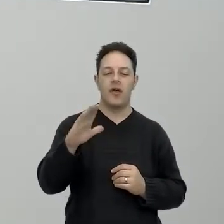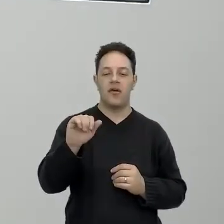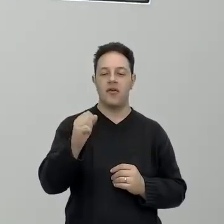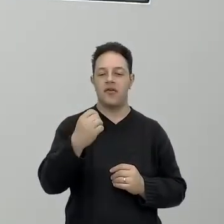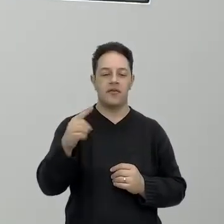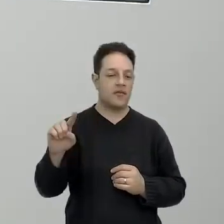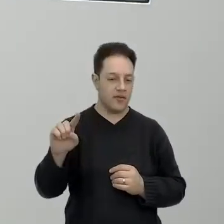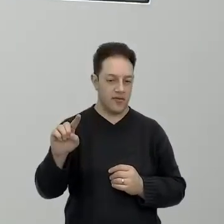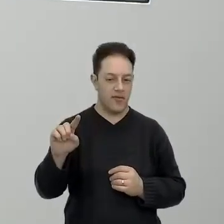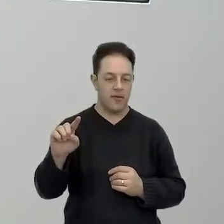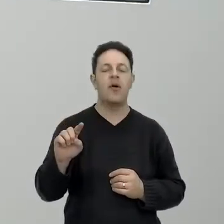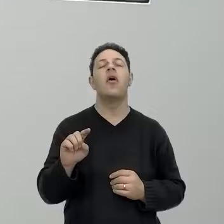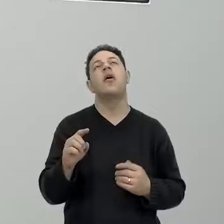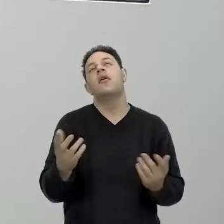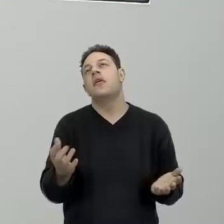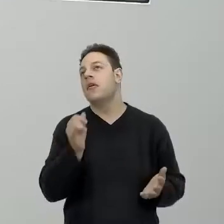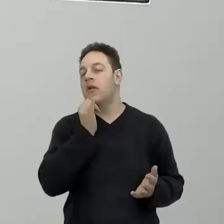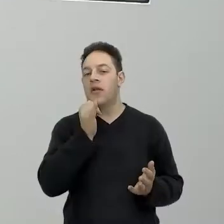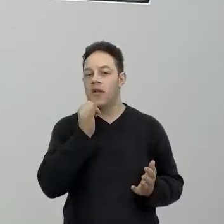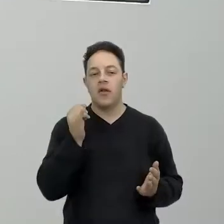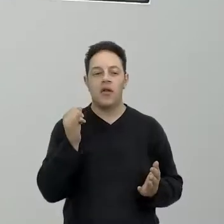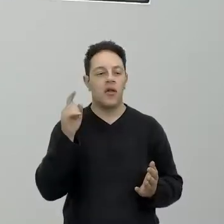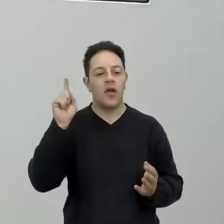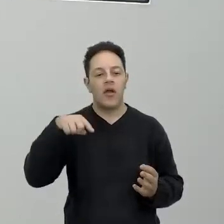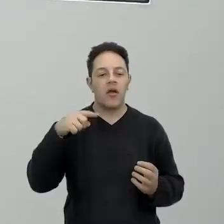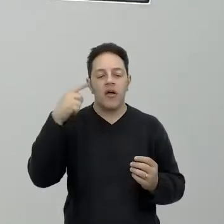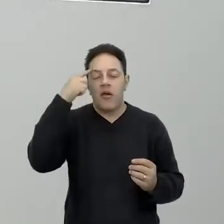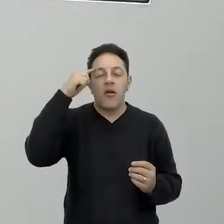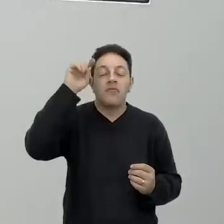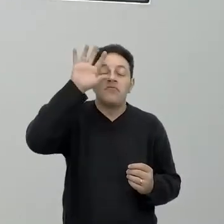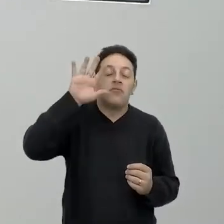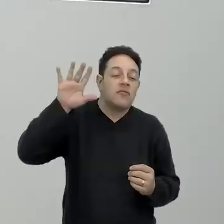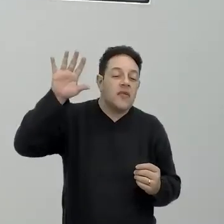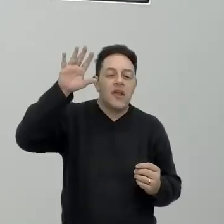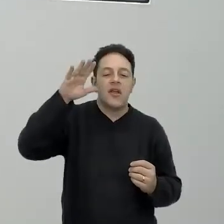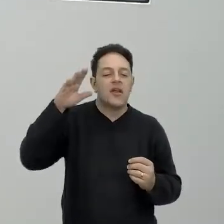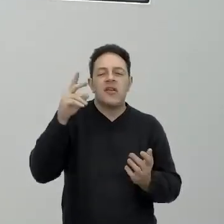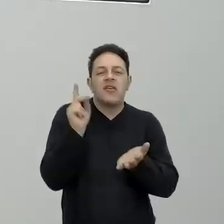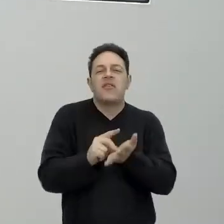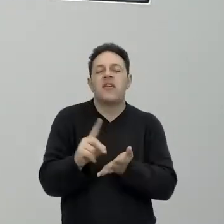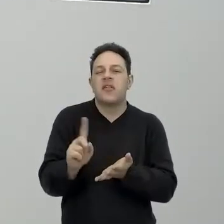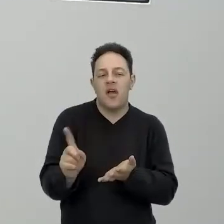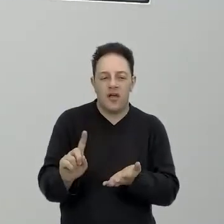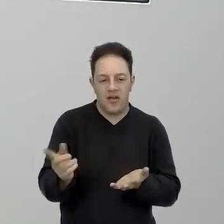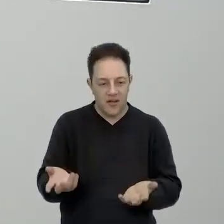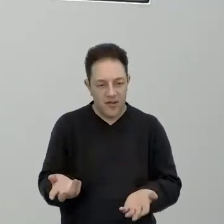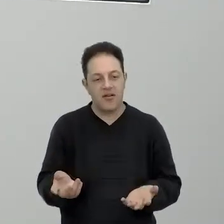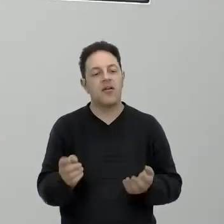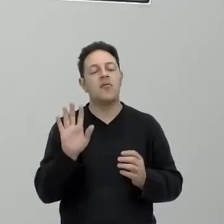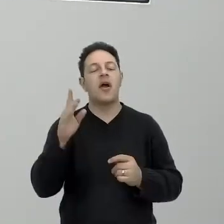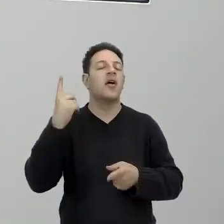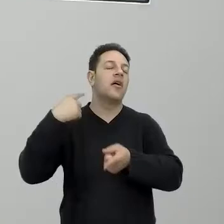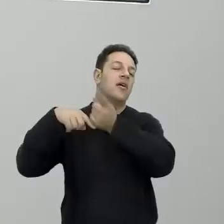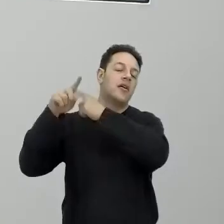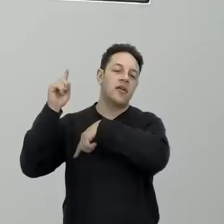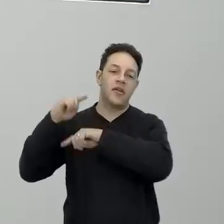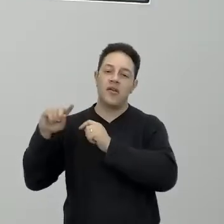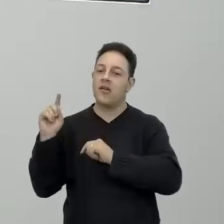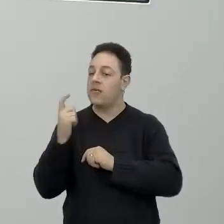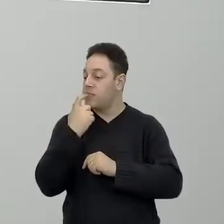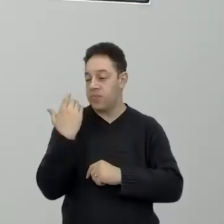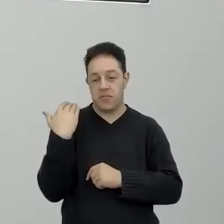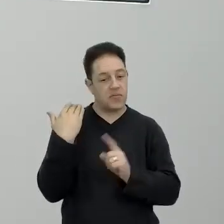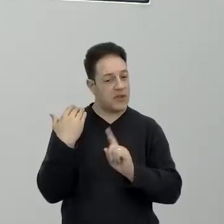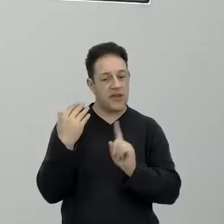fabulação, ou seja, elas são fantasias, né? E a origem dessas fantasias ela não é recente,